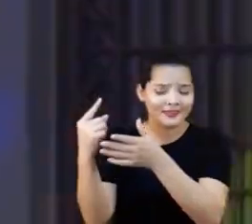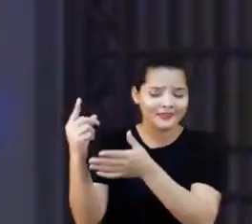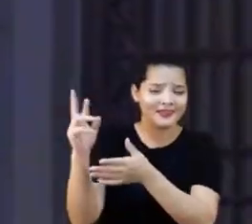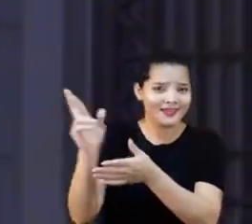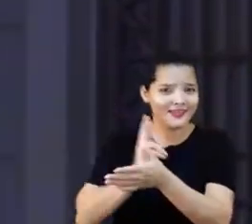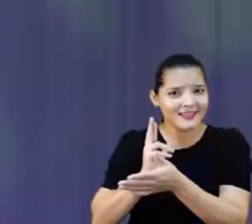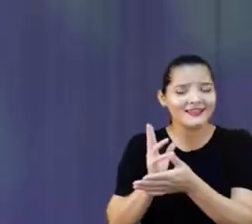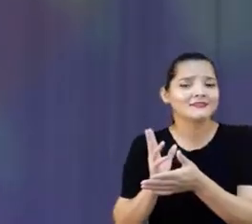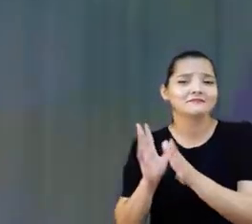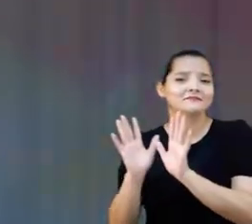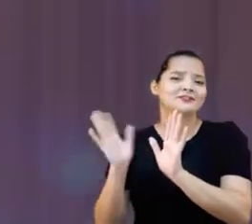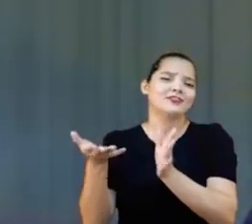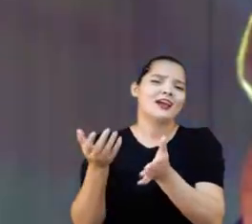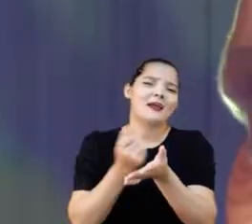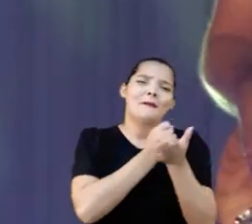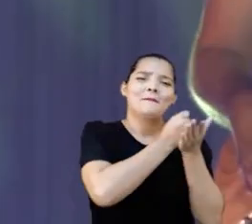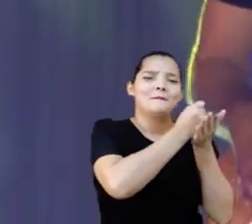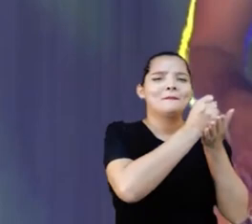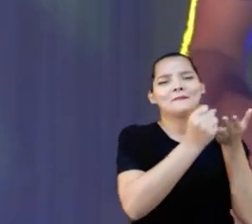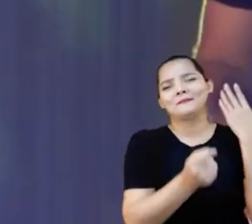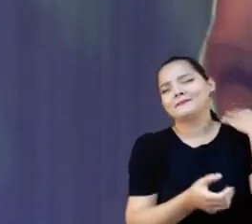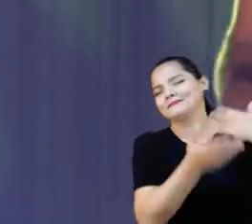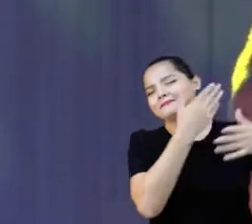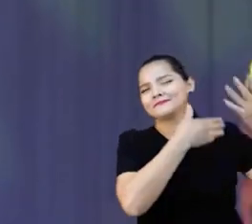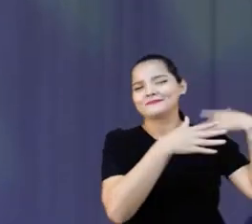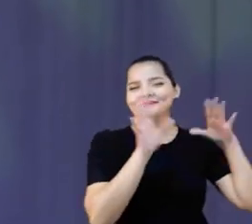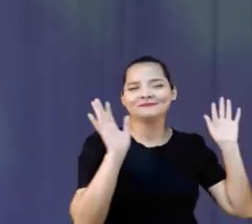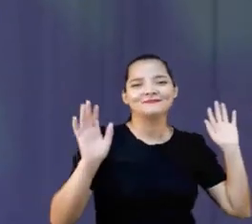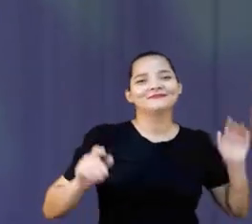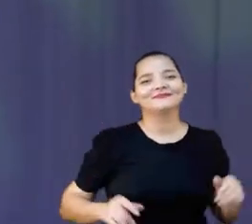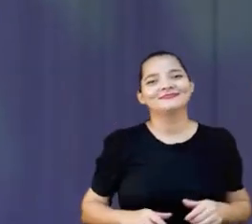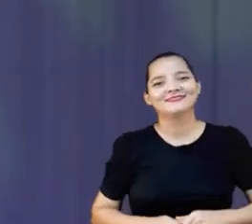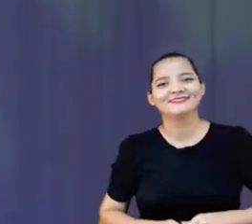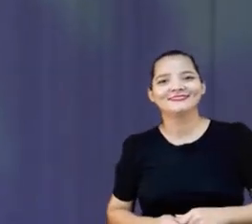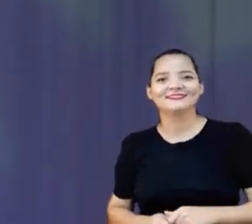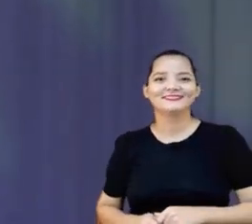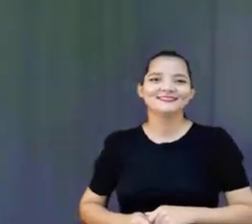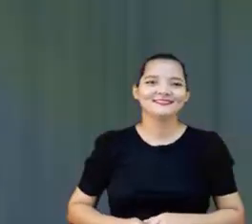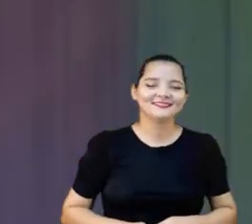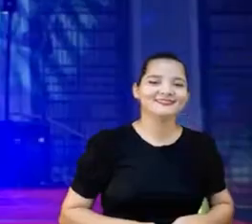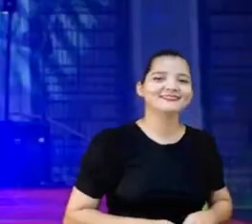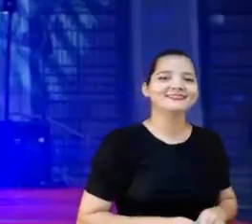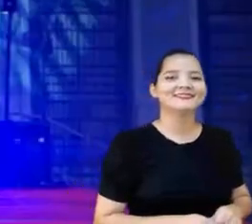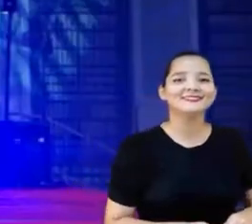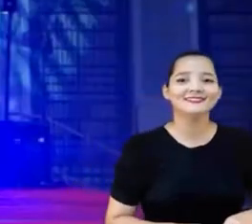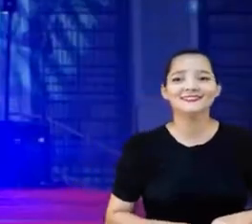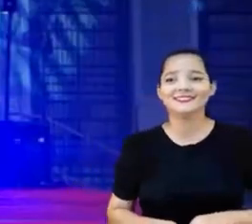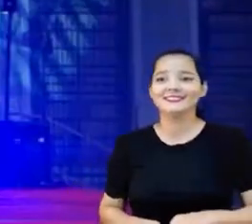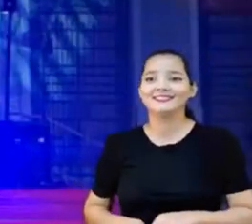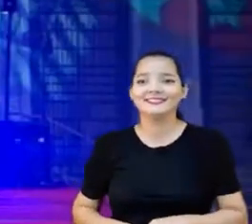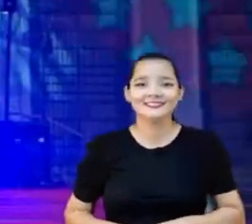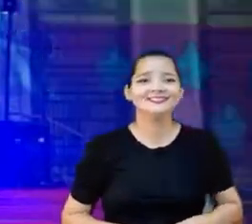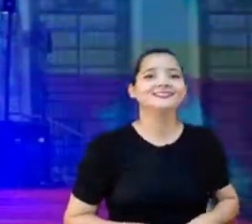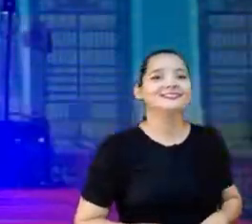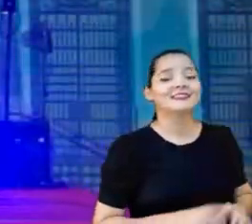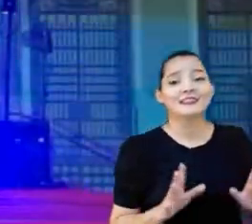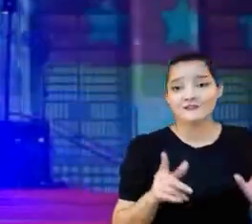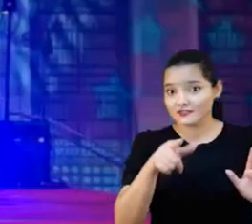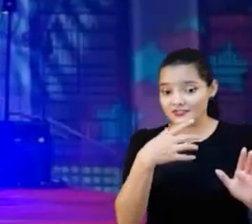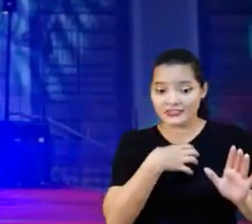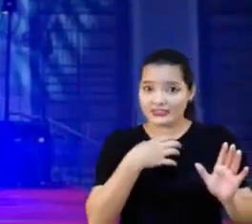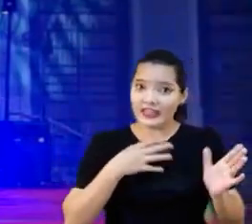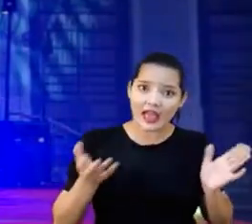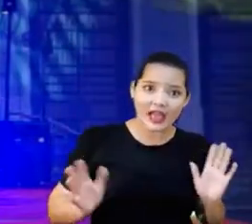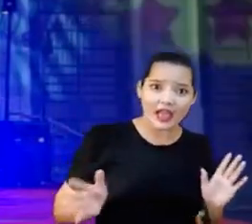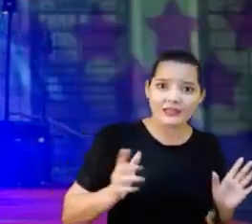me responde, o passado nunca mais. Você não sente nem vê, mas eu não